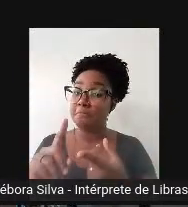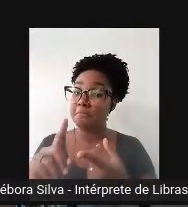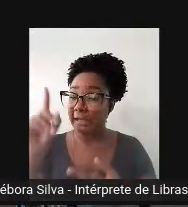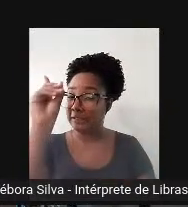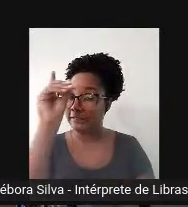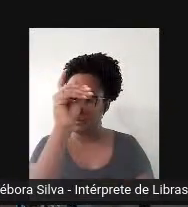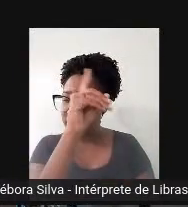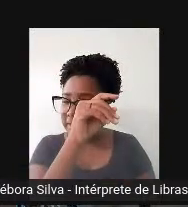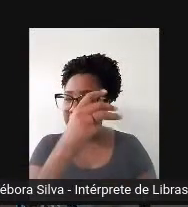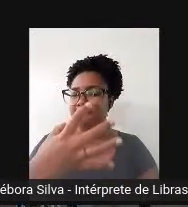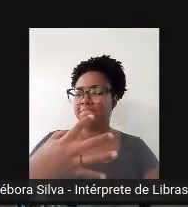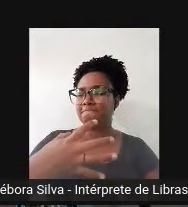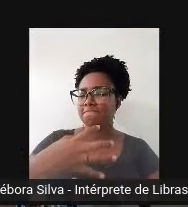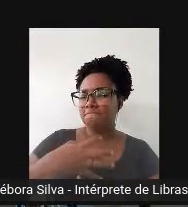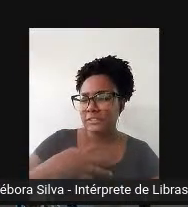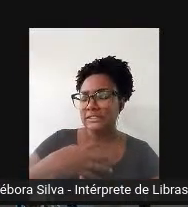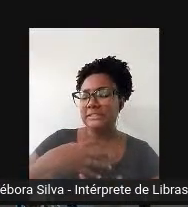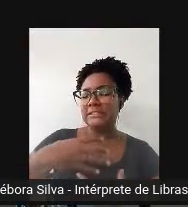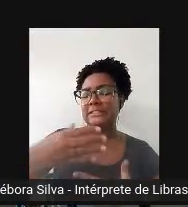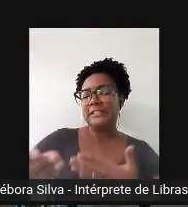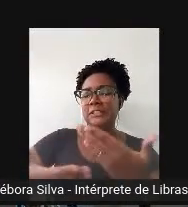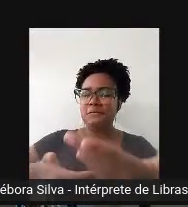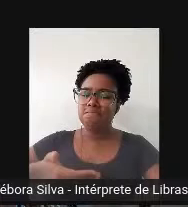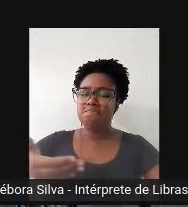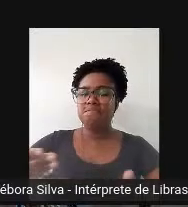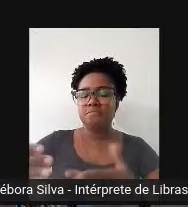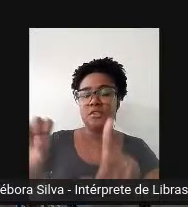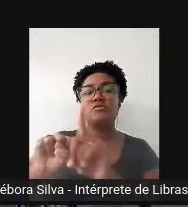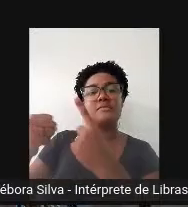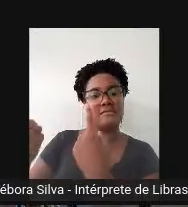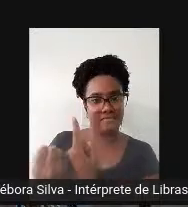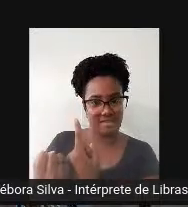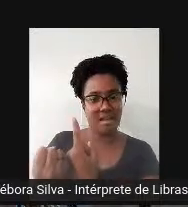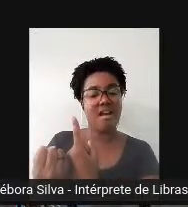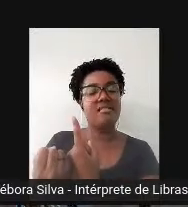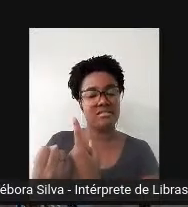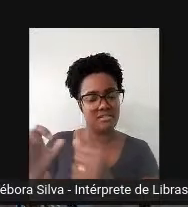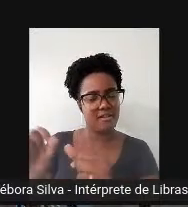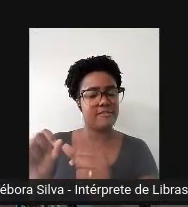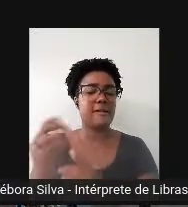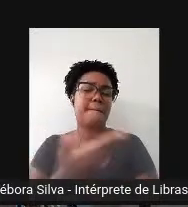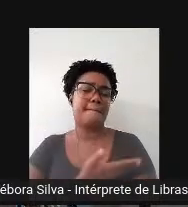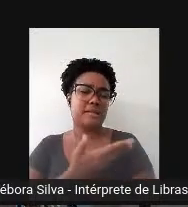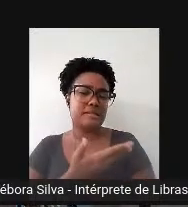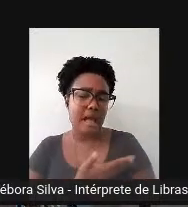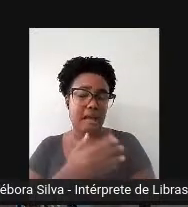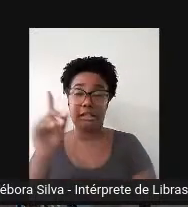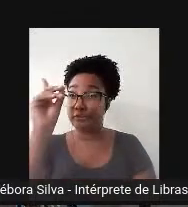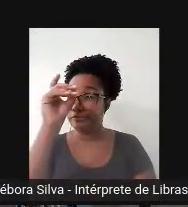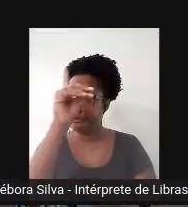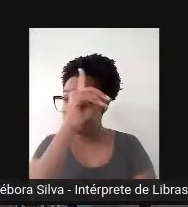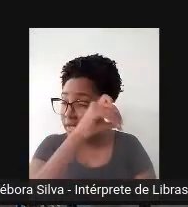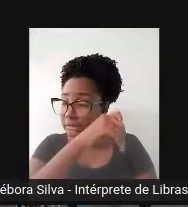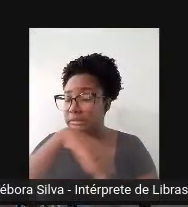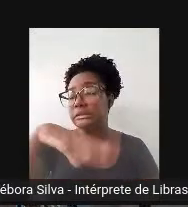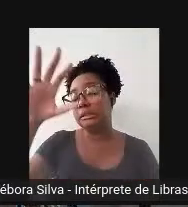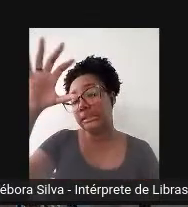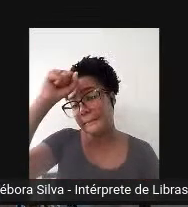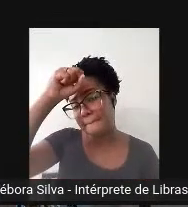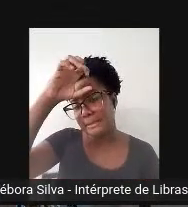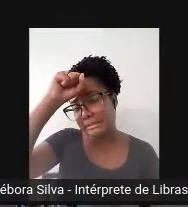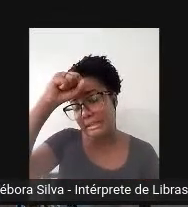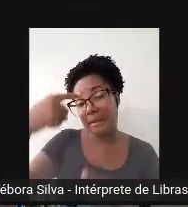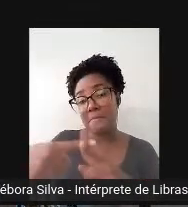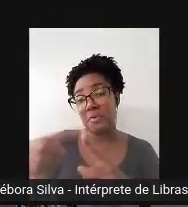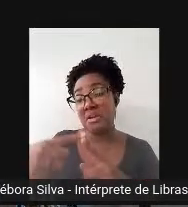vão ter dificuldade de se relacionar socialmente com outras. Elas têm dificuldade de aprendizagem, porque elas têm baixo